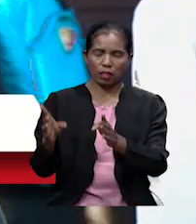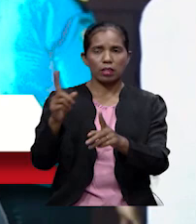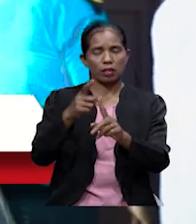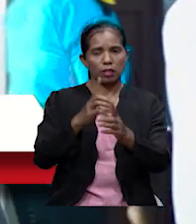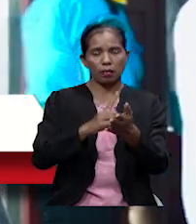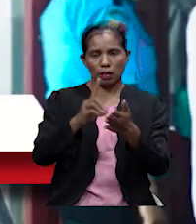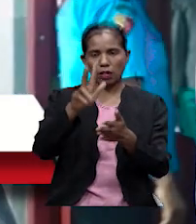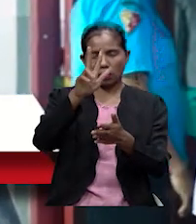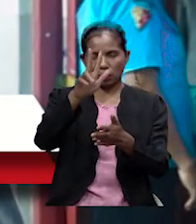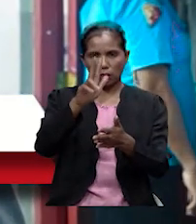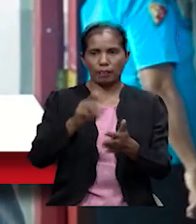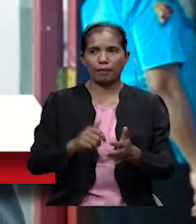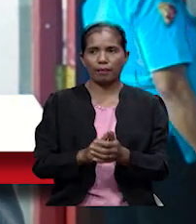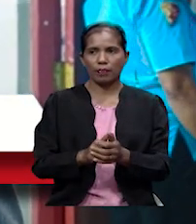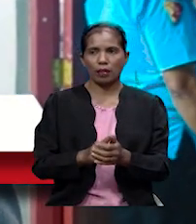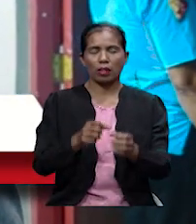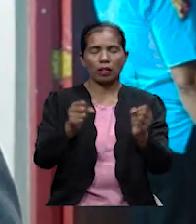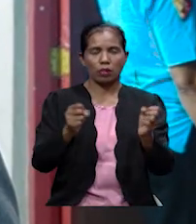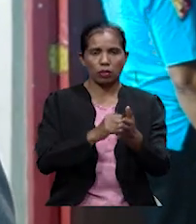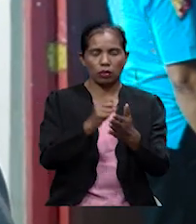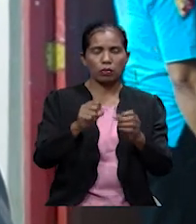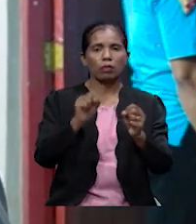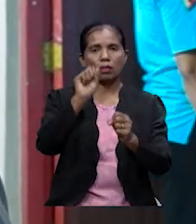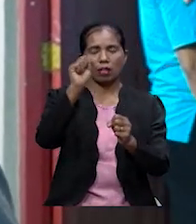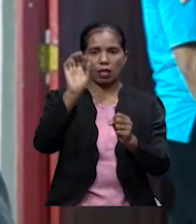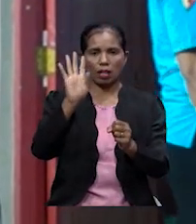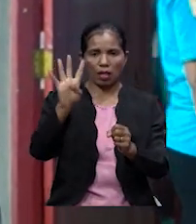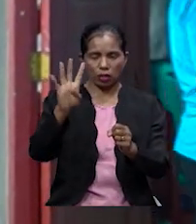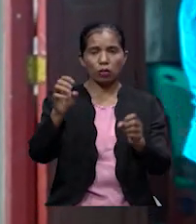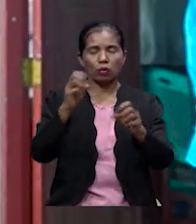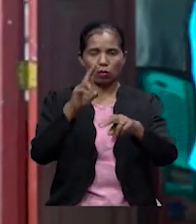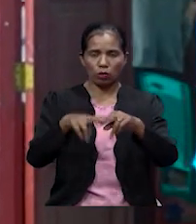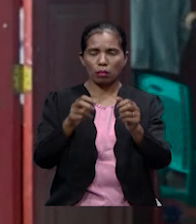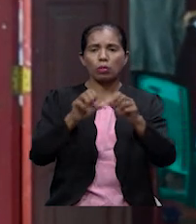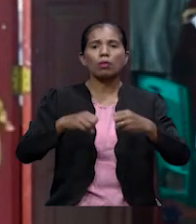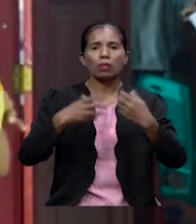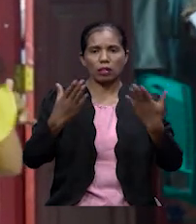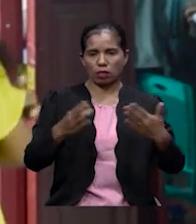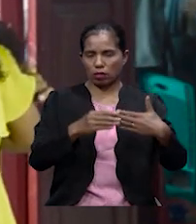larang suku ha turu ha mutu para oisa tu organiza